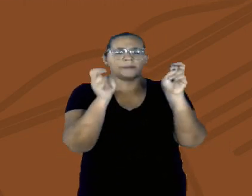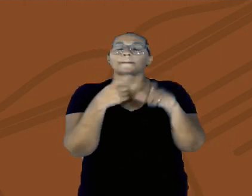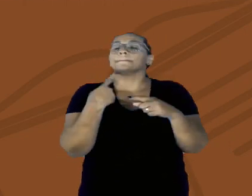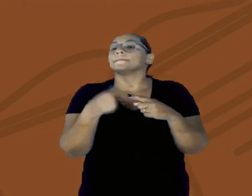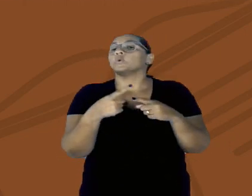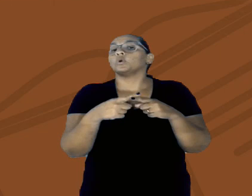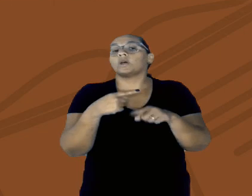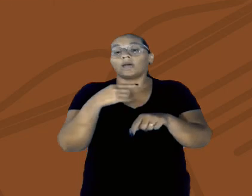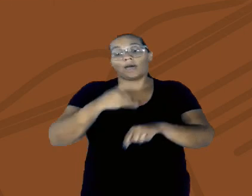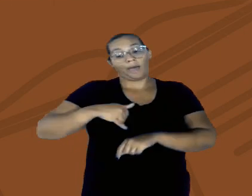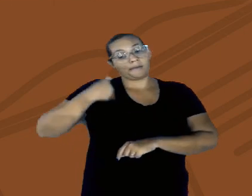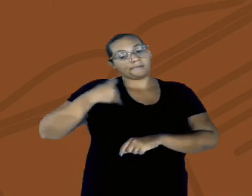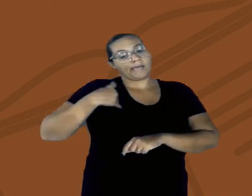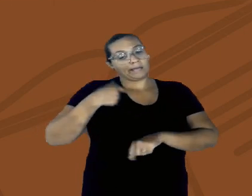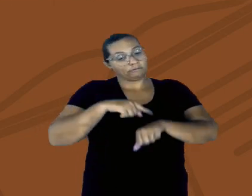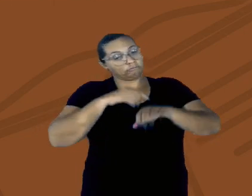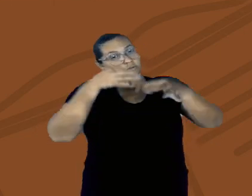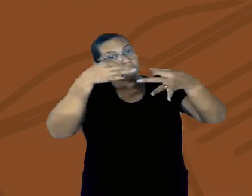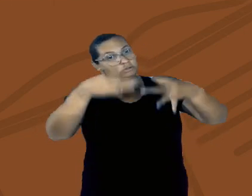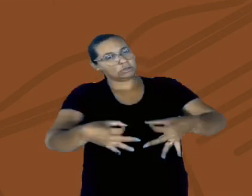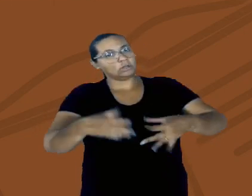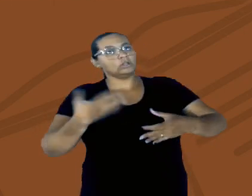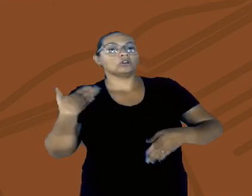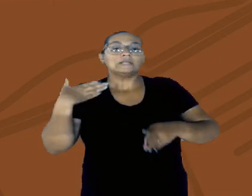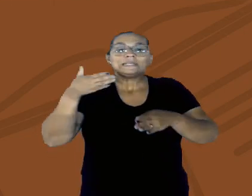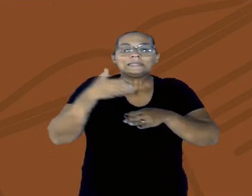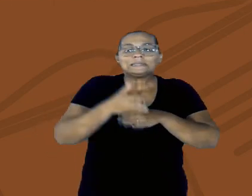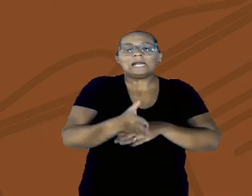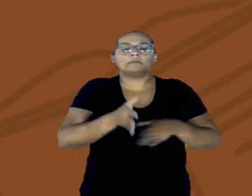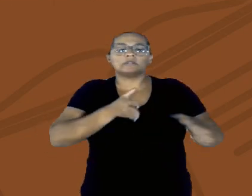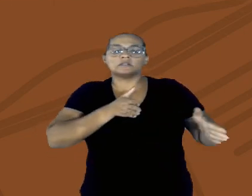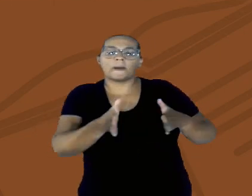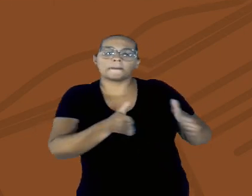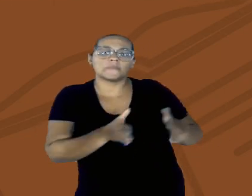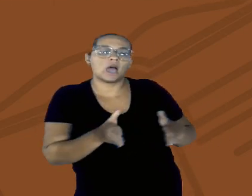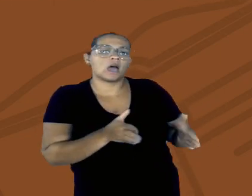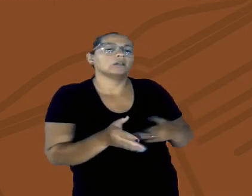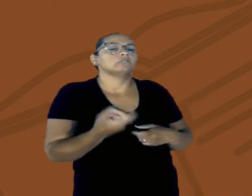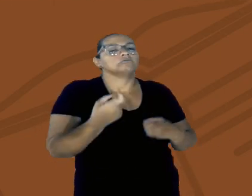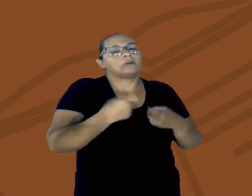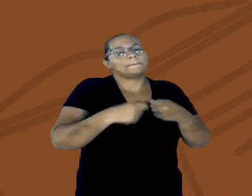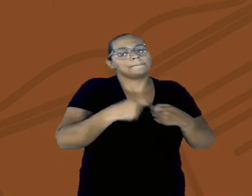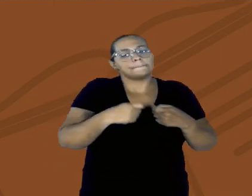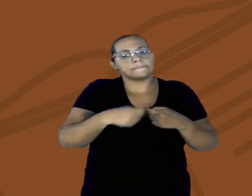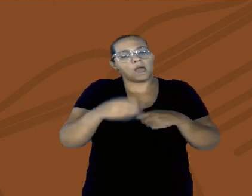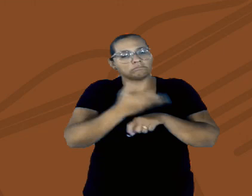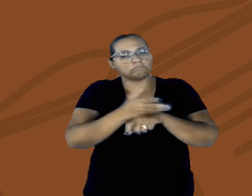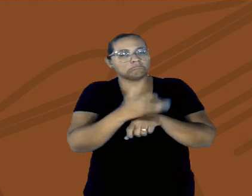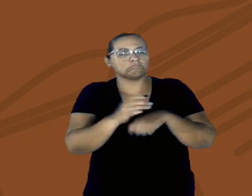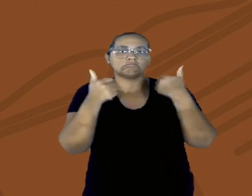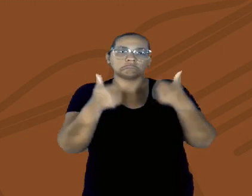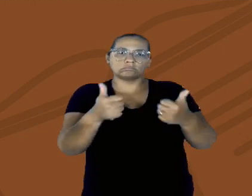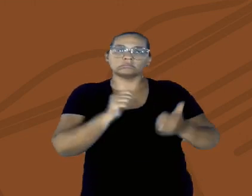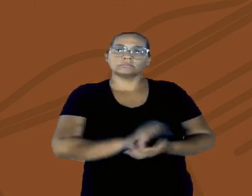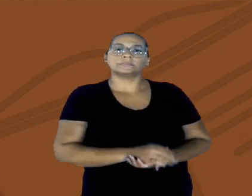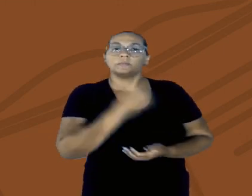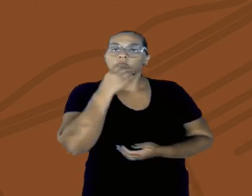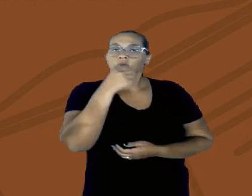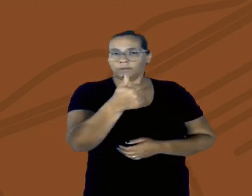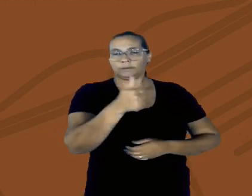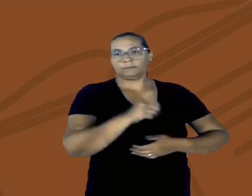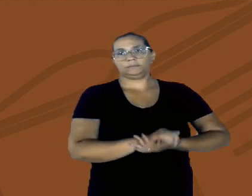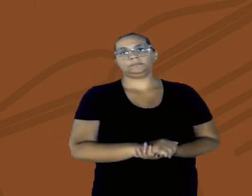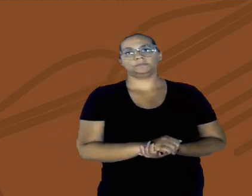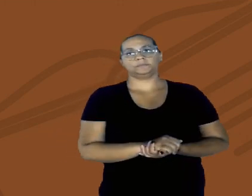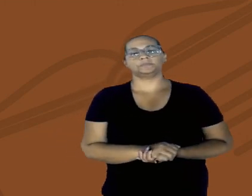entra nessa, digamos assim, nessa vibe, nessa questão aí da atividade sexual, ok? Muito bem, professor. Então